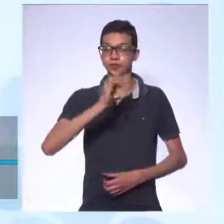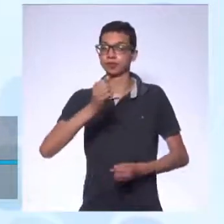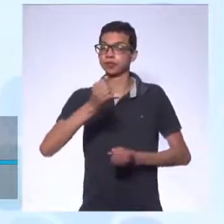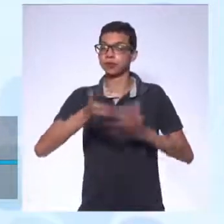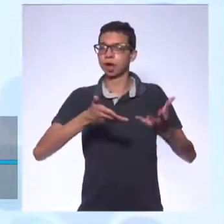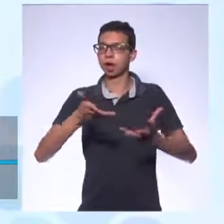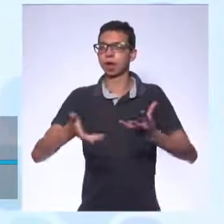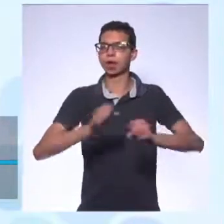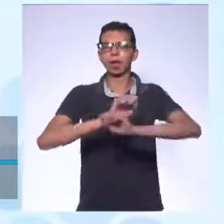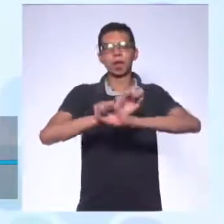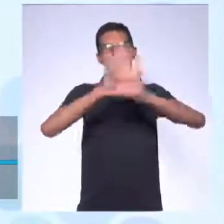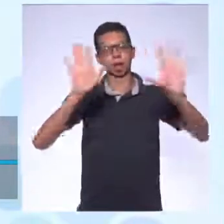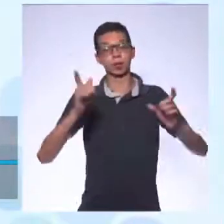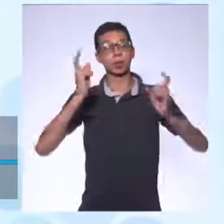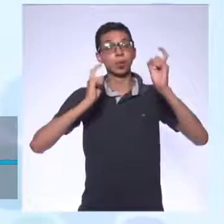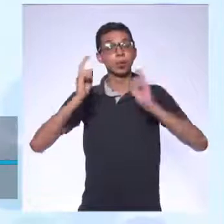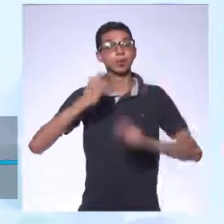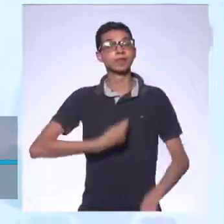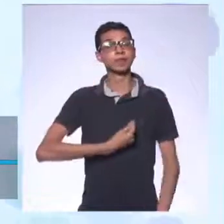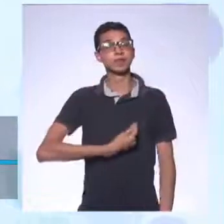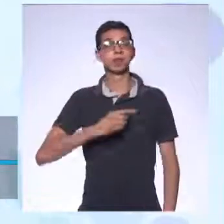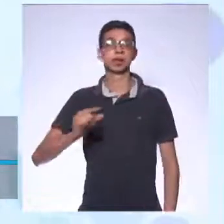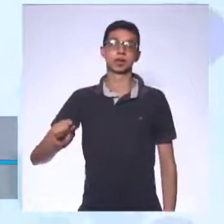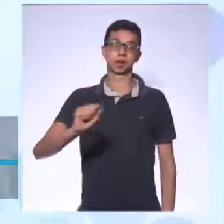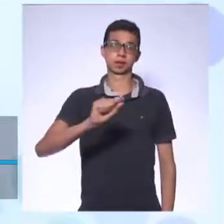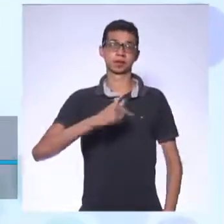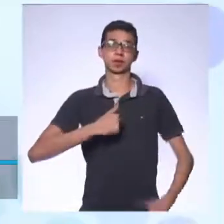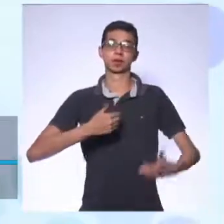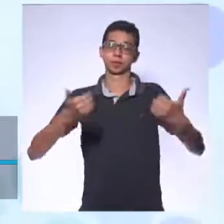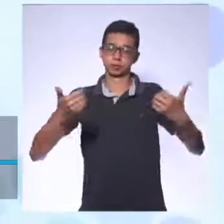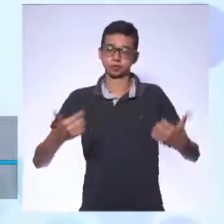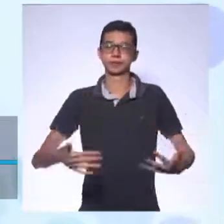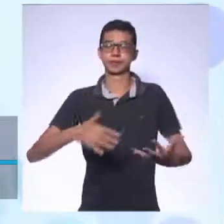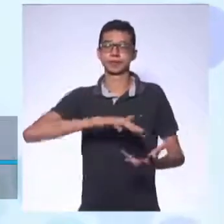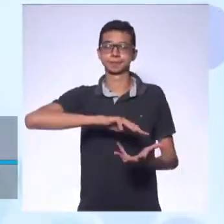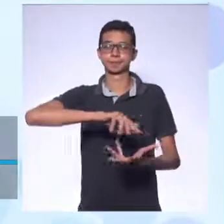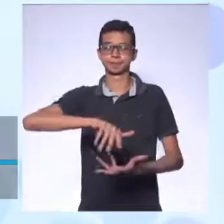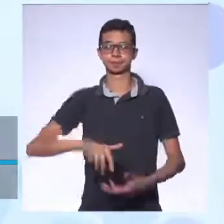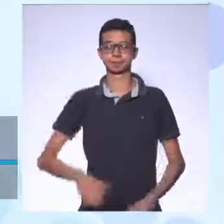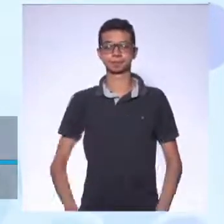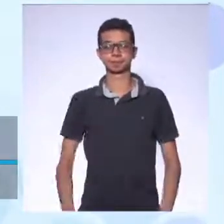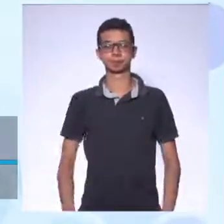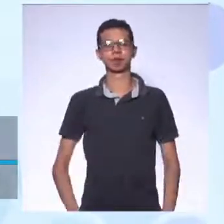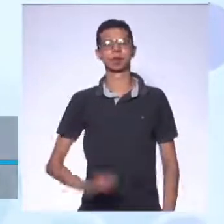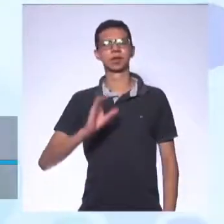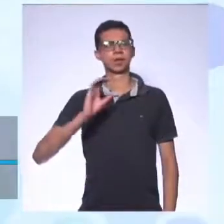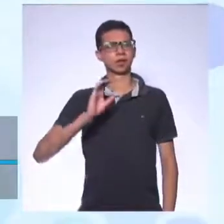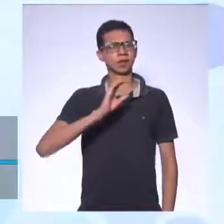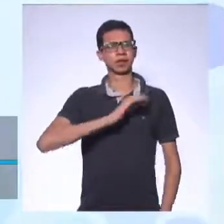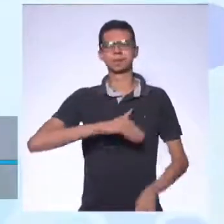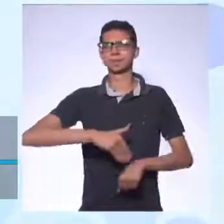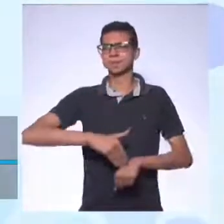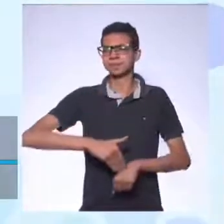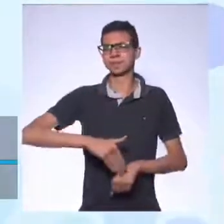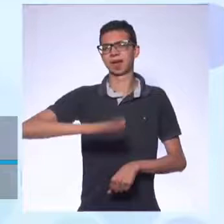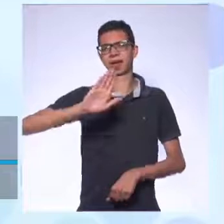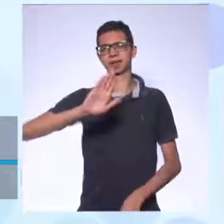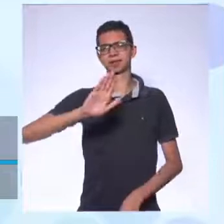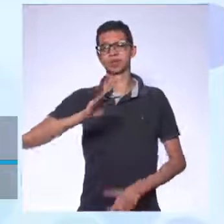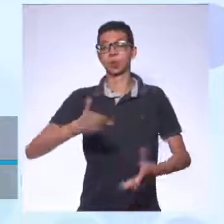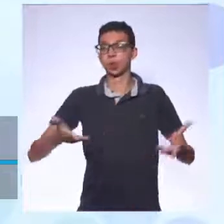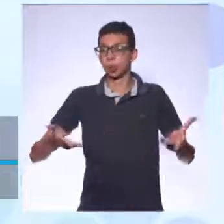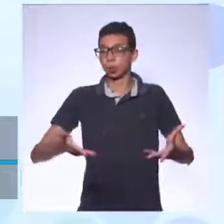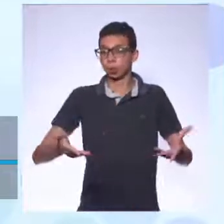o nosso planetinha aqui, e eu posso falar como paleontólogo, ele já foi muito mais quente do que é hoje, ele já foi muito